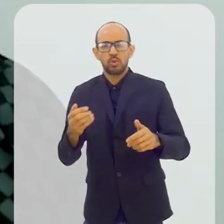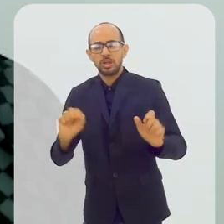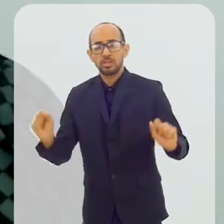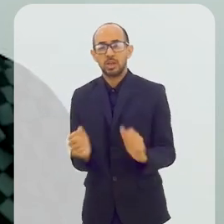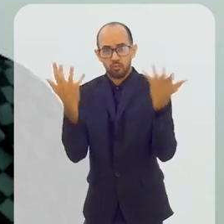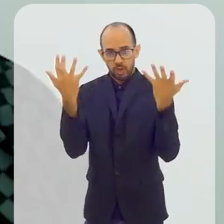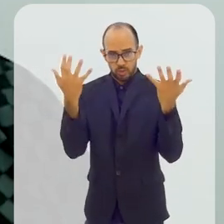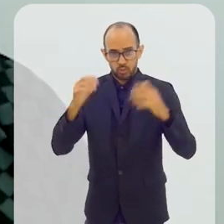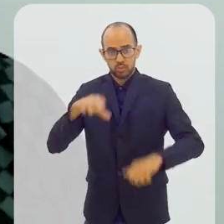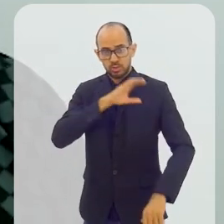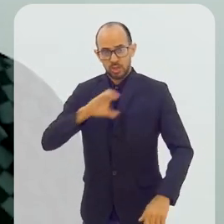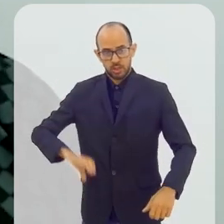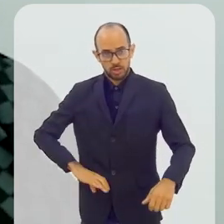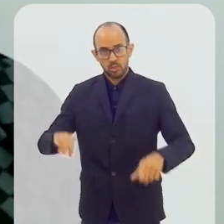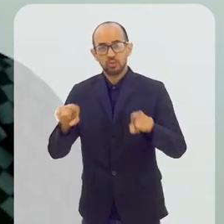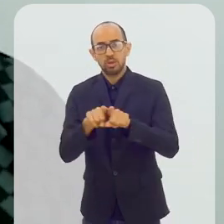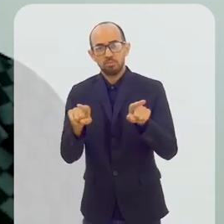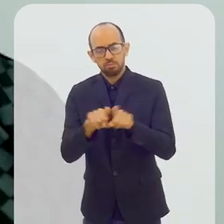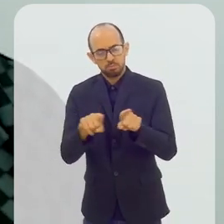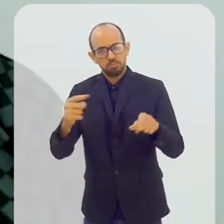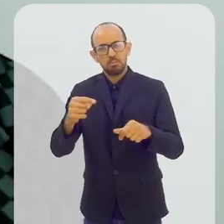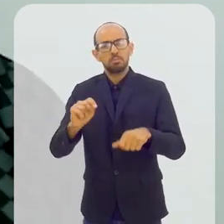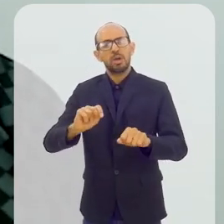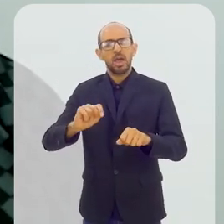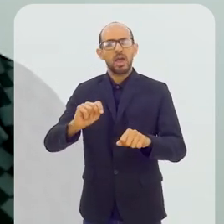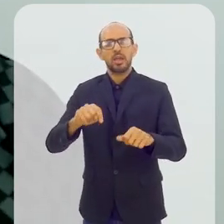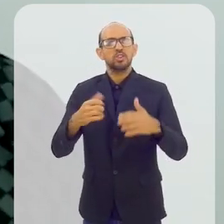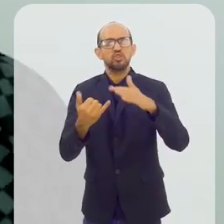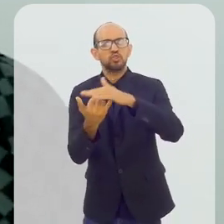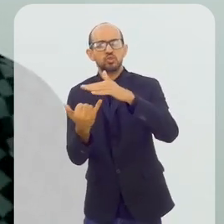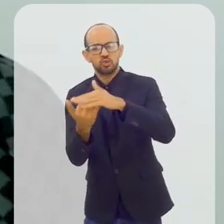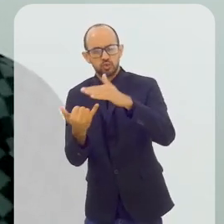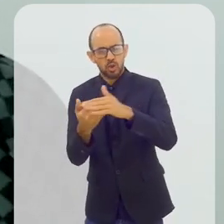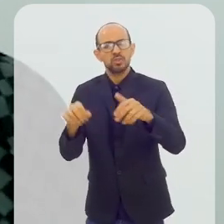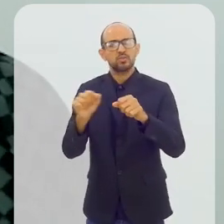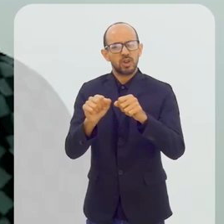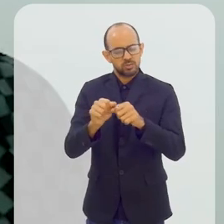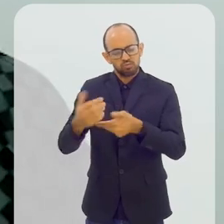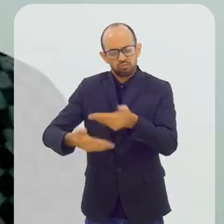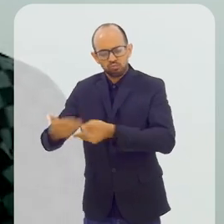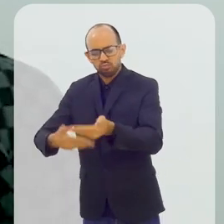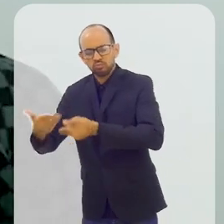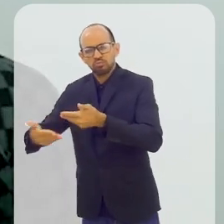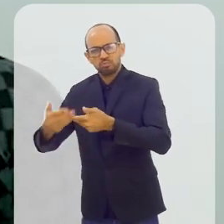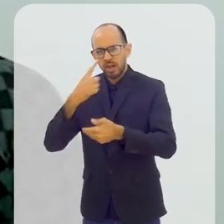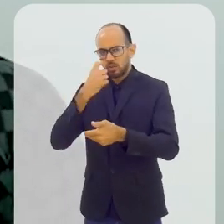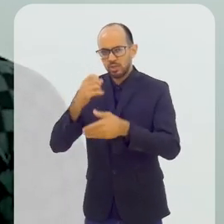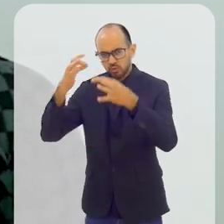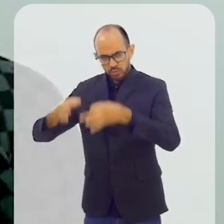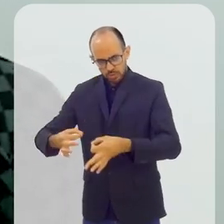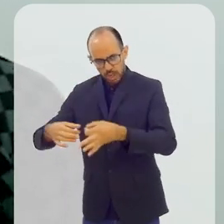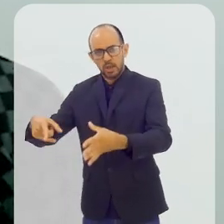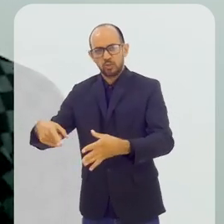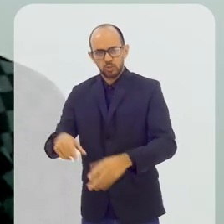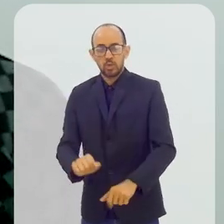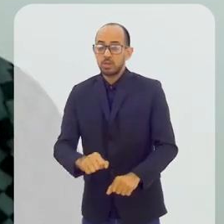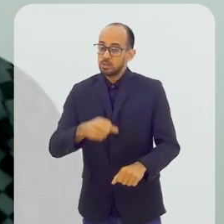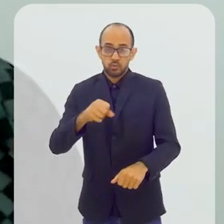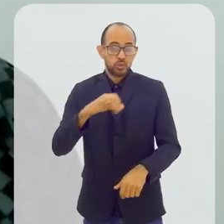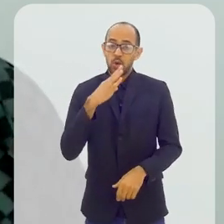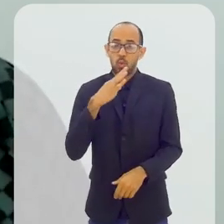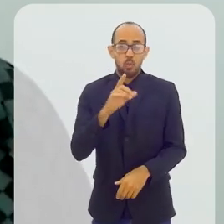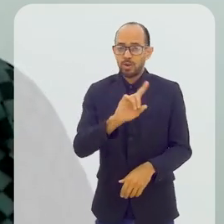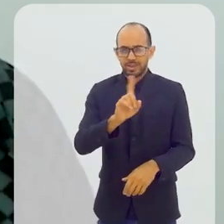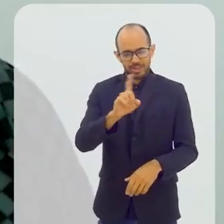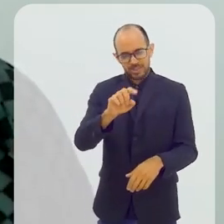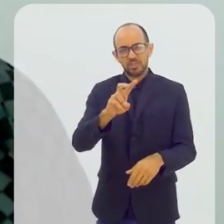Nesses eventos, cidadãos e instituições compartilham soluções e boas práticas para a destinação correta dos resíduos sólidos. Se